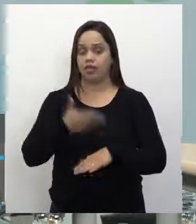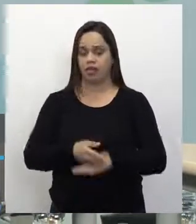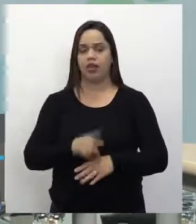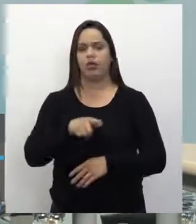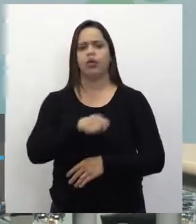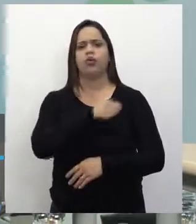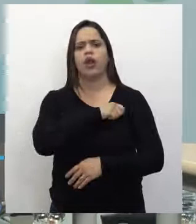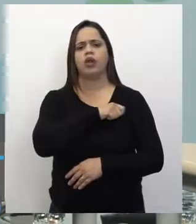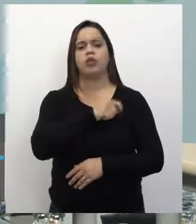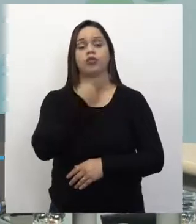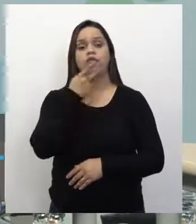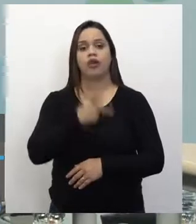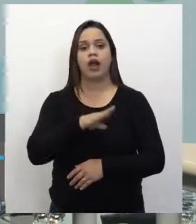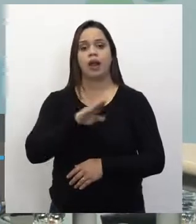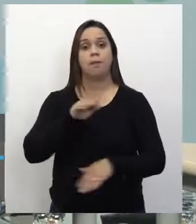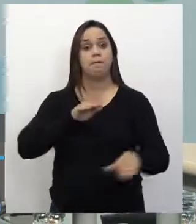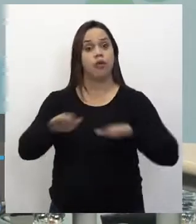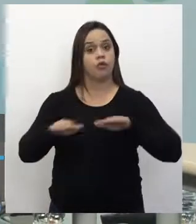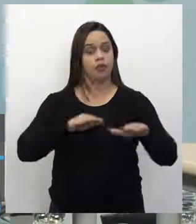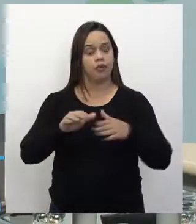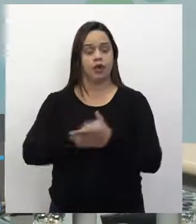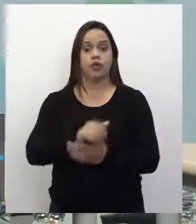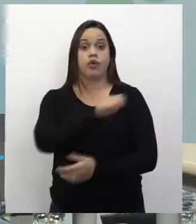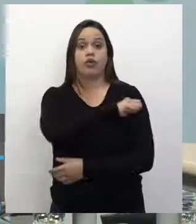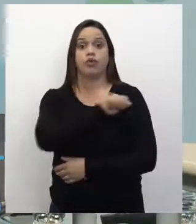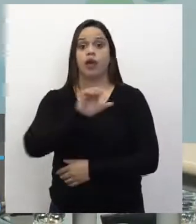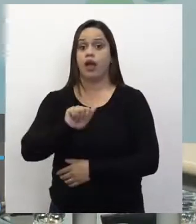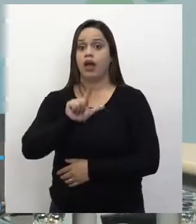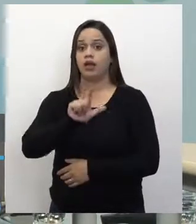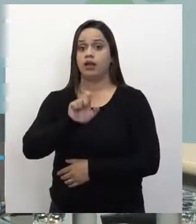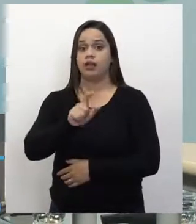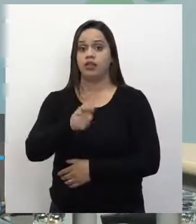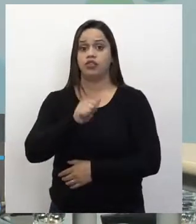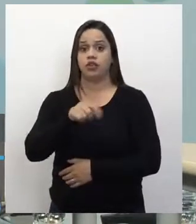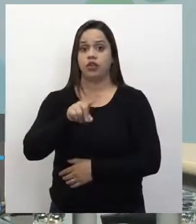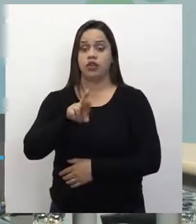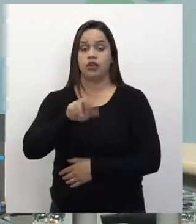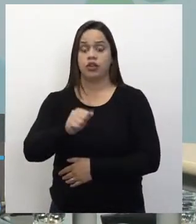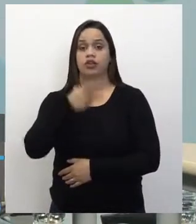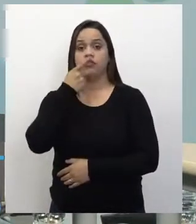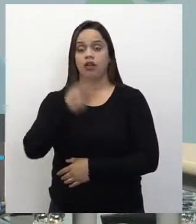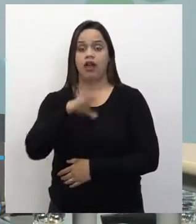Bárbara com os movimentos. O Alexandre cita a fala.